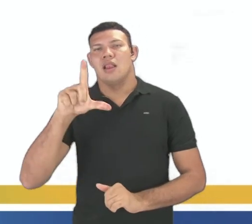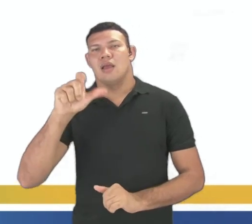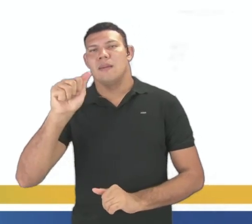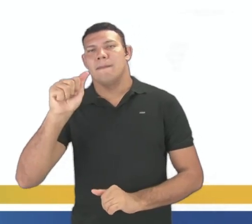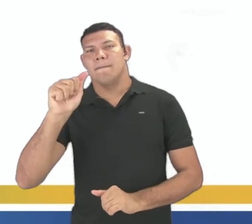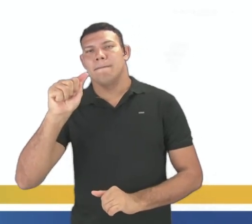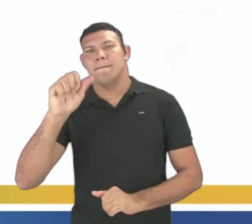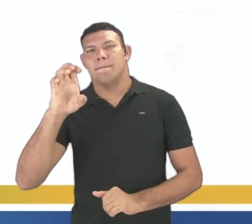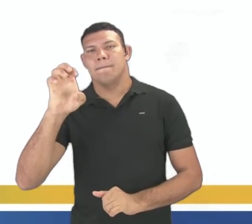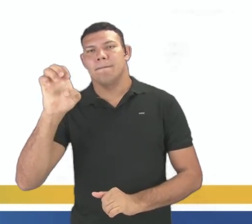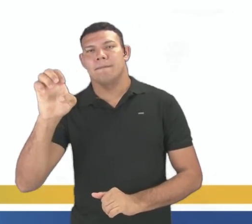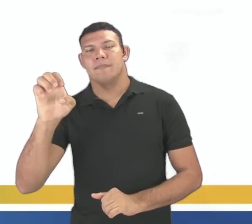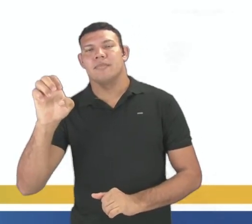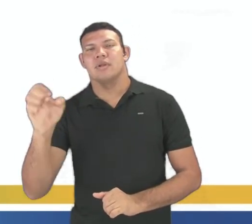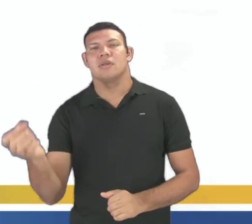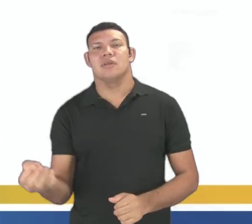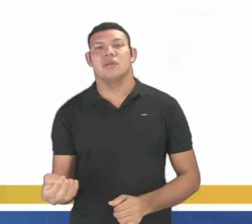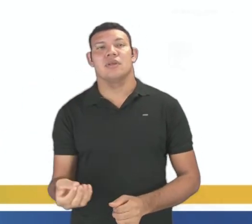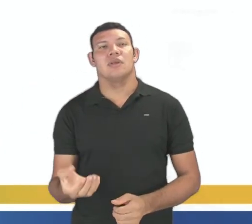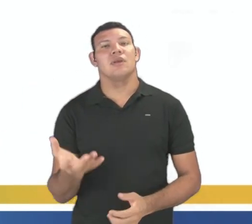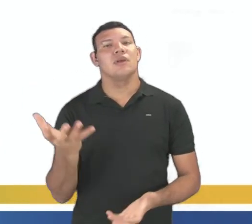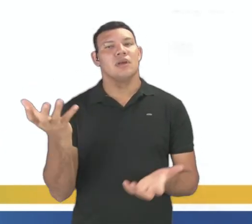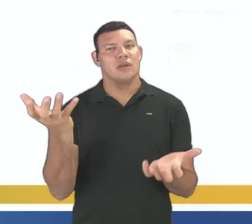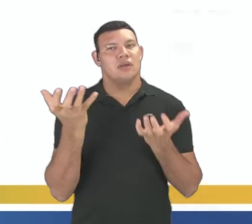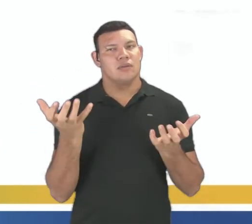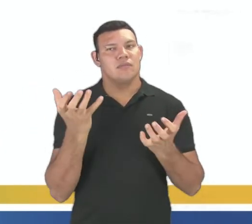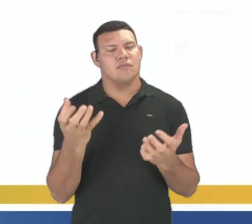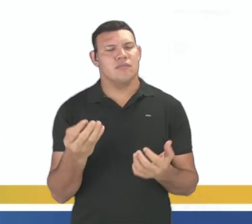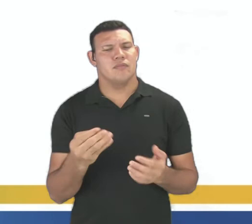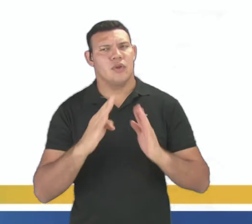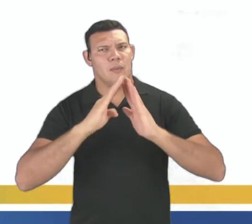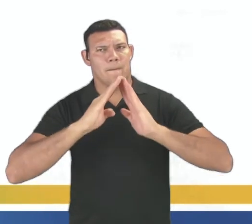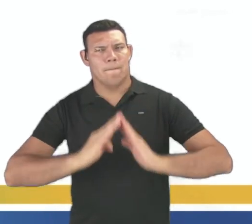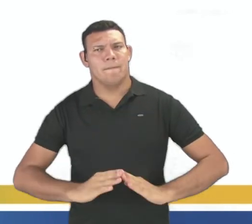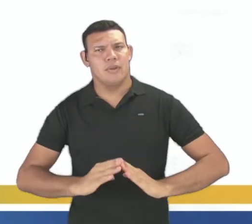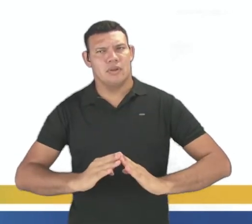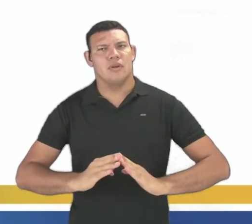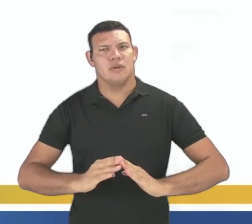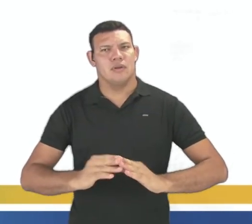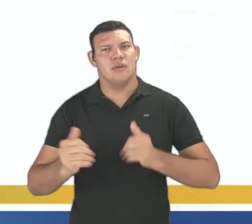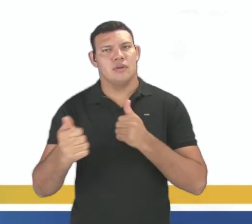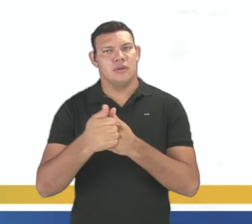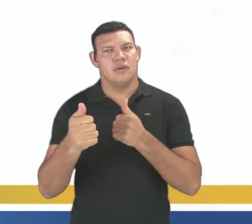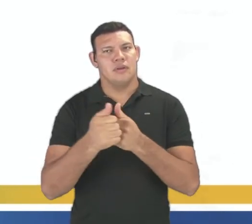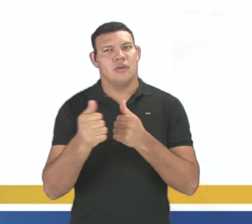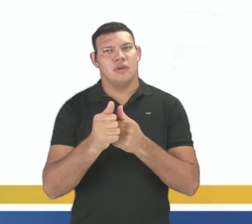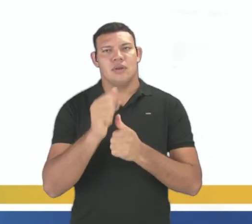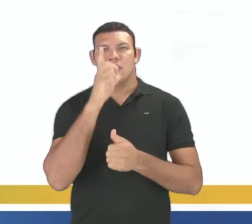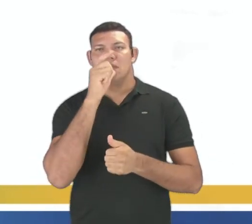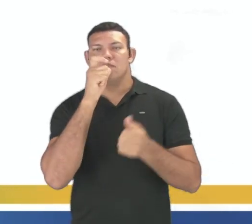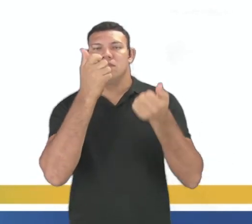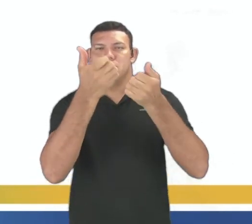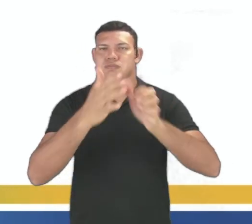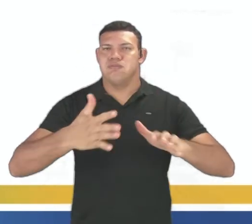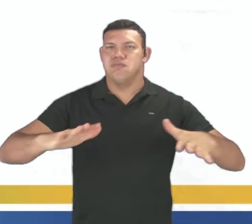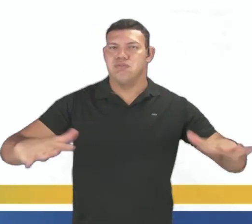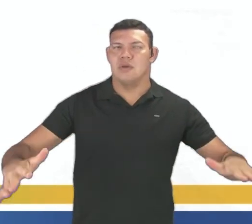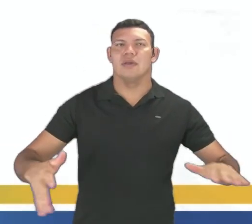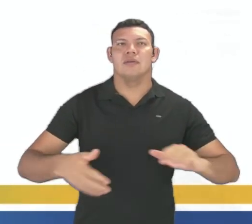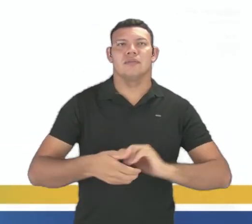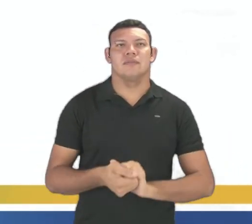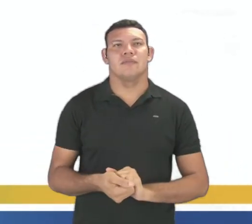viver ao lado do mar. Qual seria o perfeito indefinite pronoun para encaixar aqui? She wants to